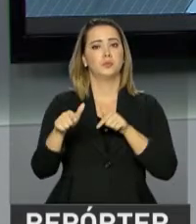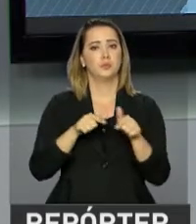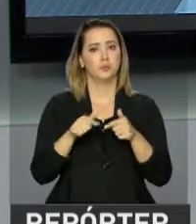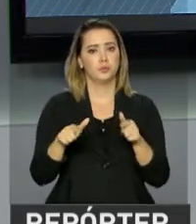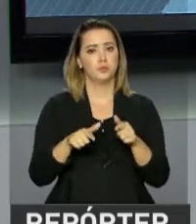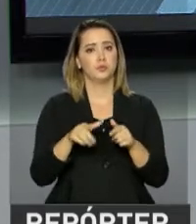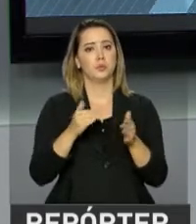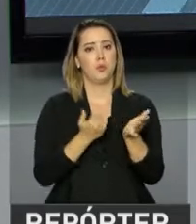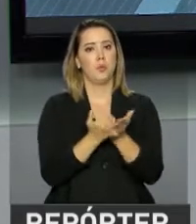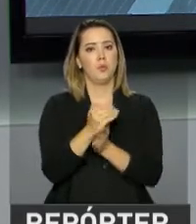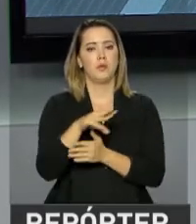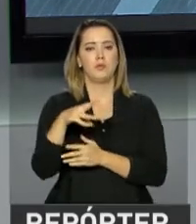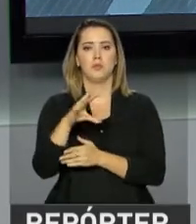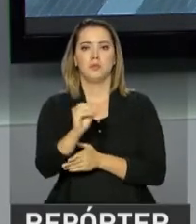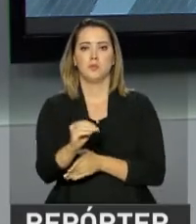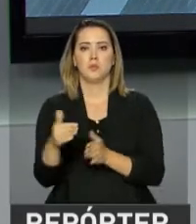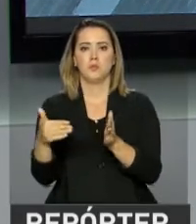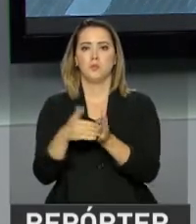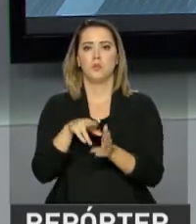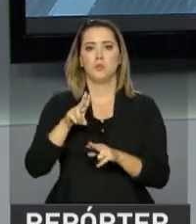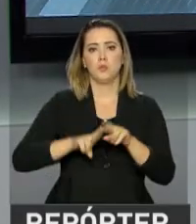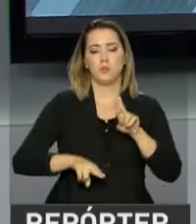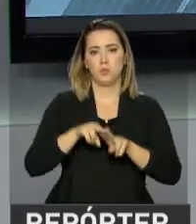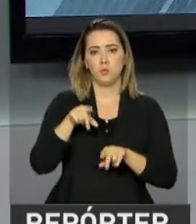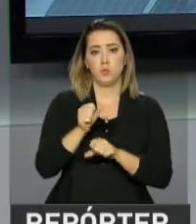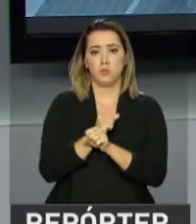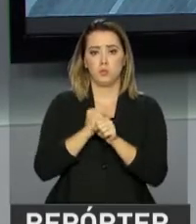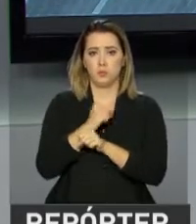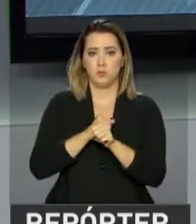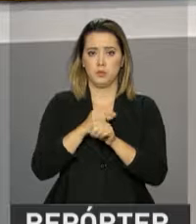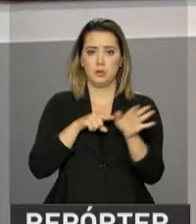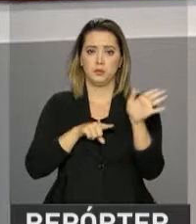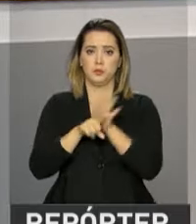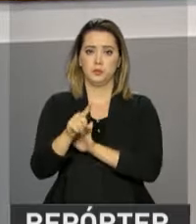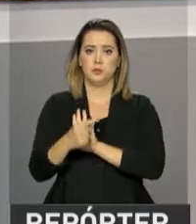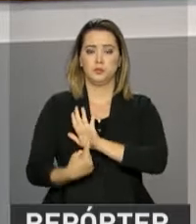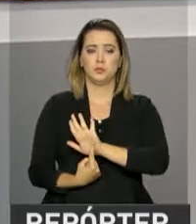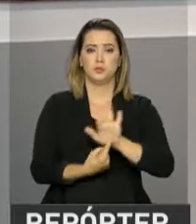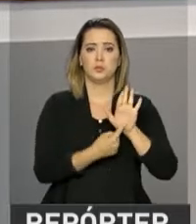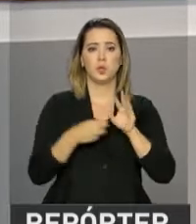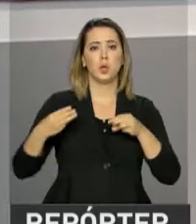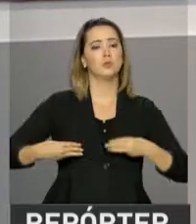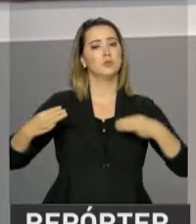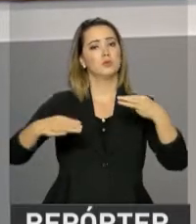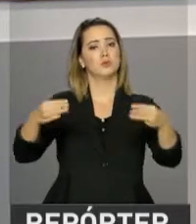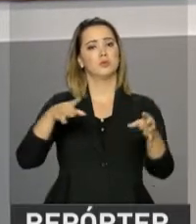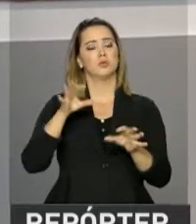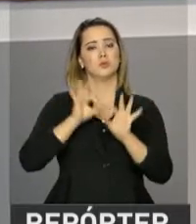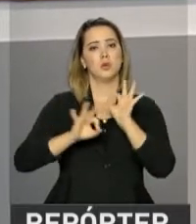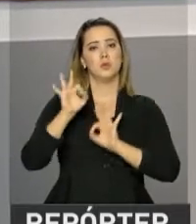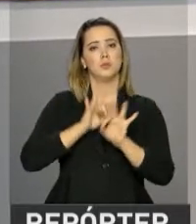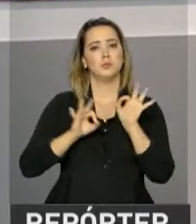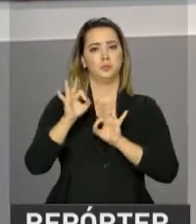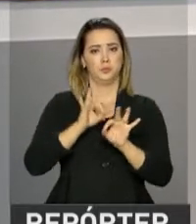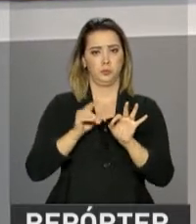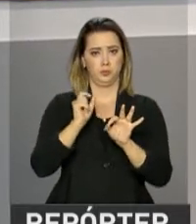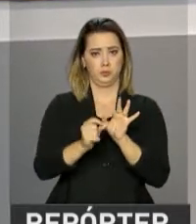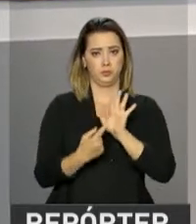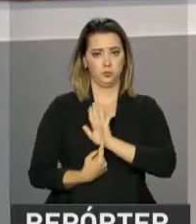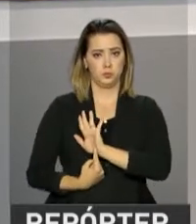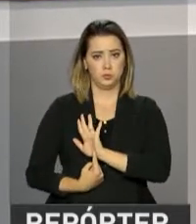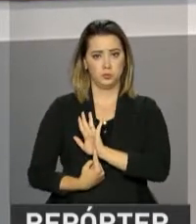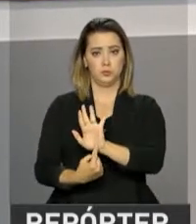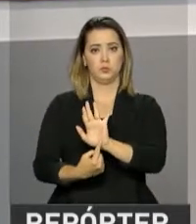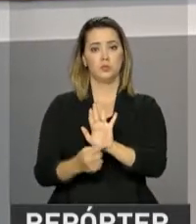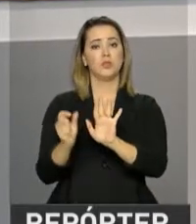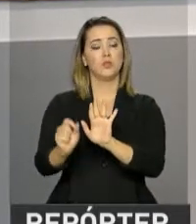trabalhadores entre os meses de março e junho deste ano pesquisas divulgadas pelo ministério do planejamento desenvolvimento e gestão